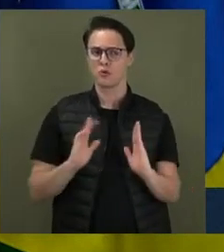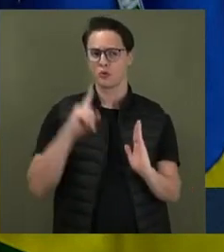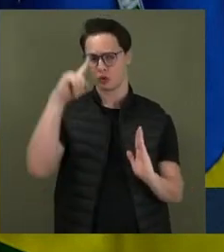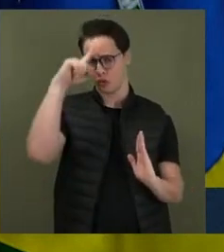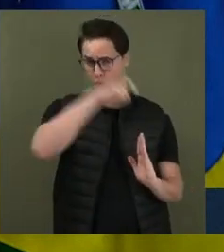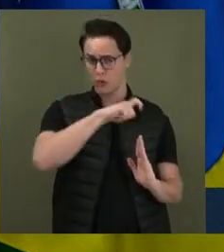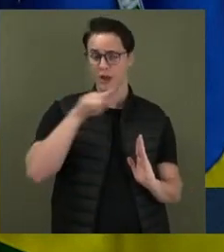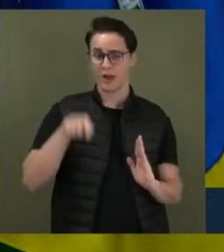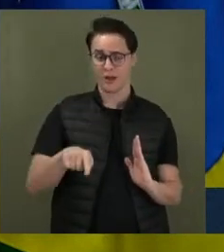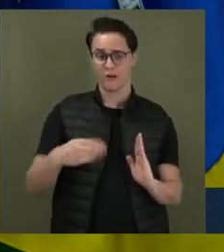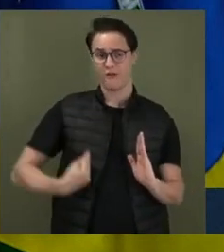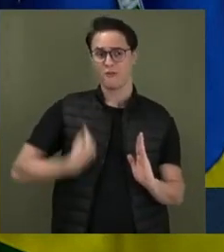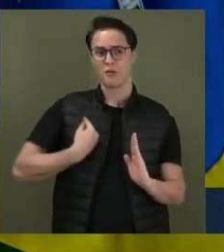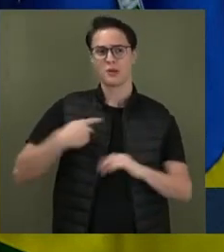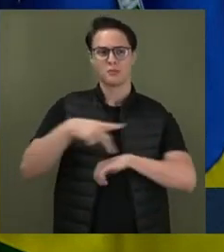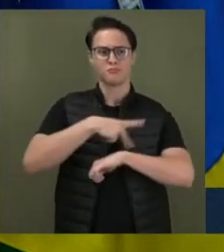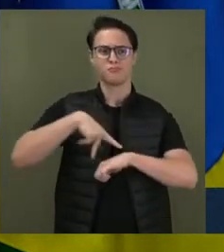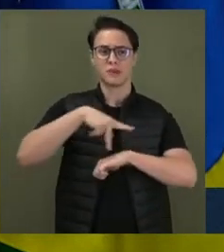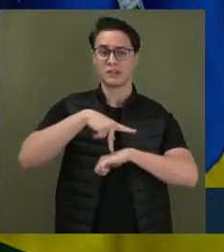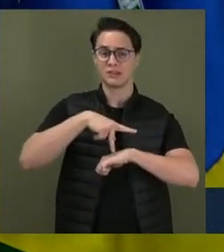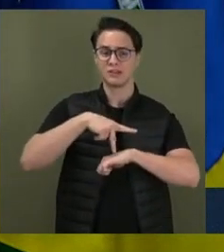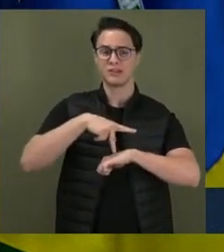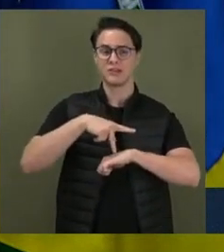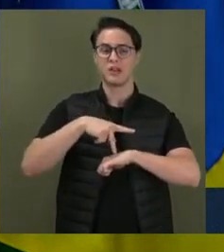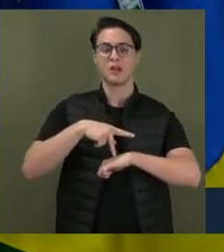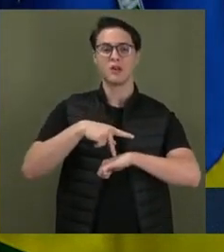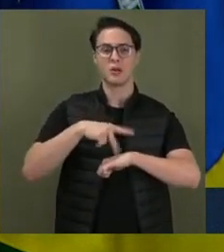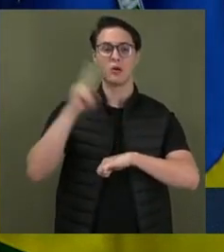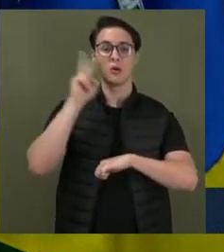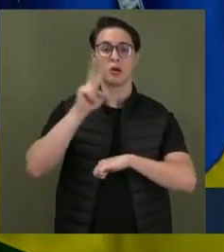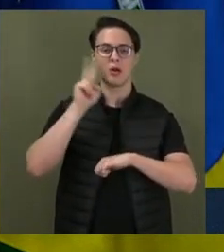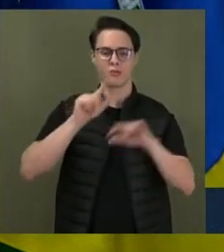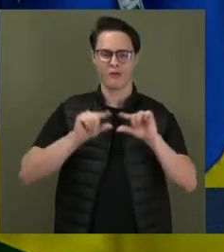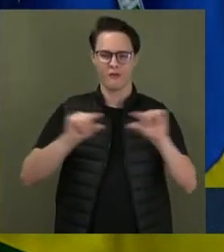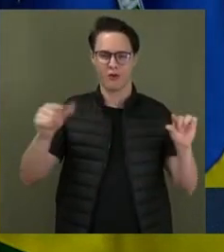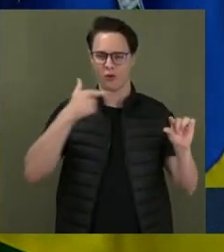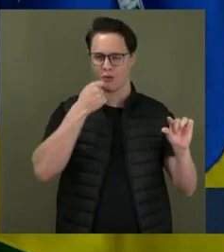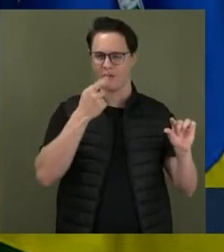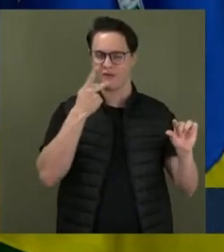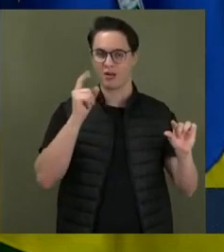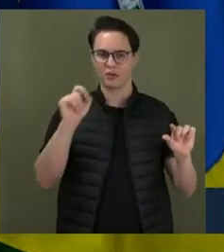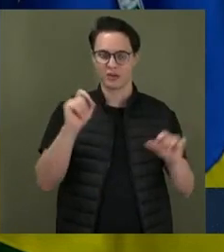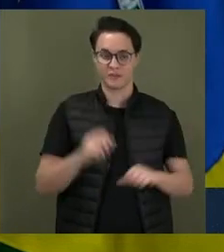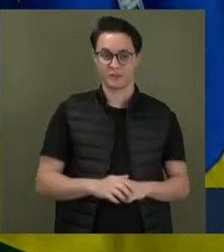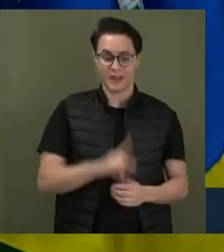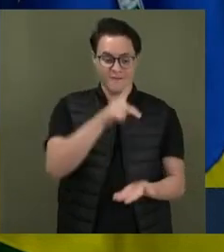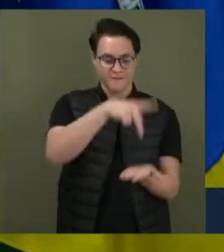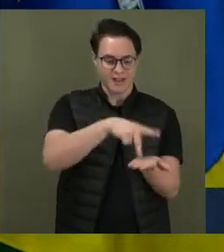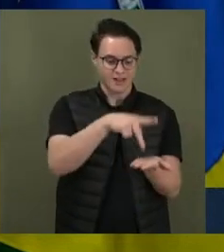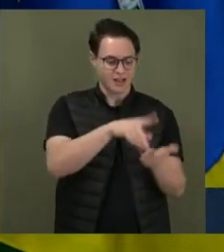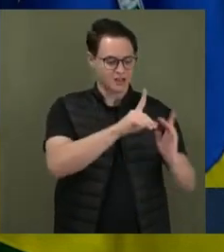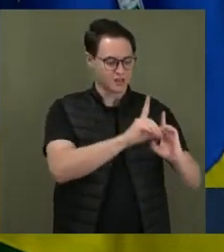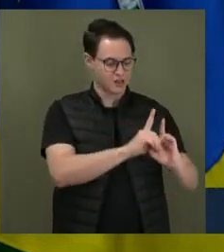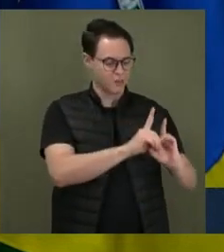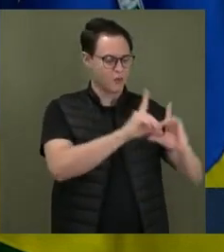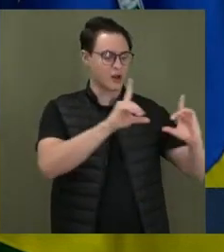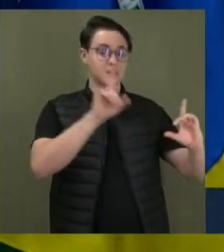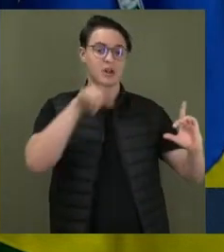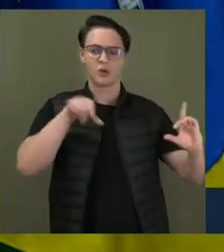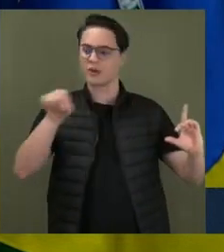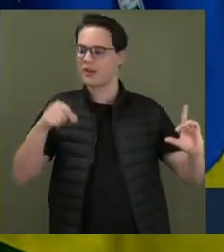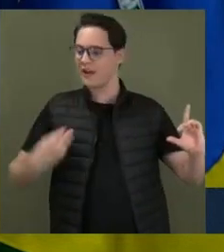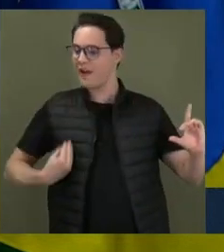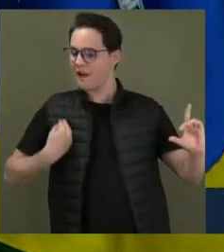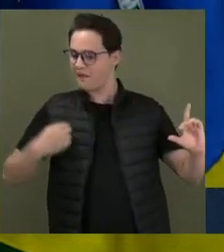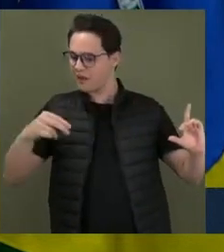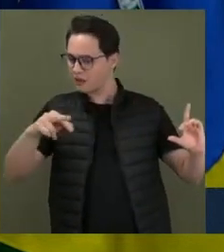República, vale a citação de Karl Mannerheim. A verdade democrática é a verdade tal como emerge da vida em comum. Por isso, a ninguém